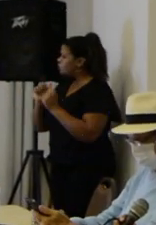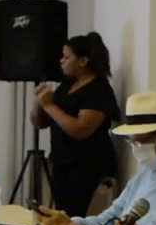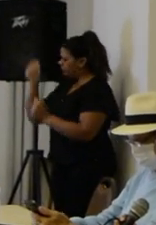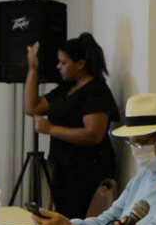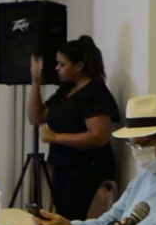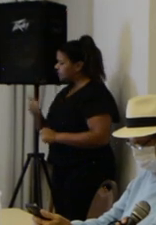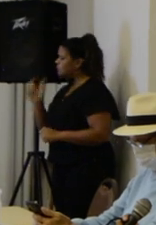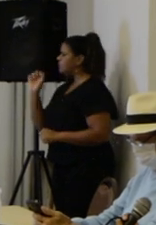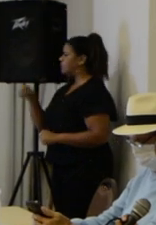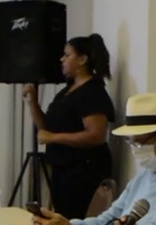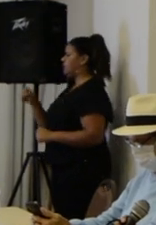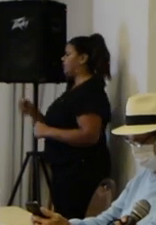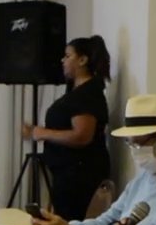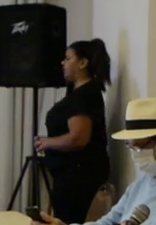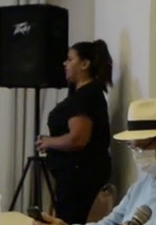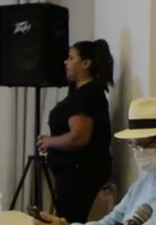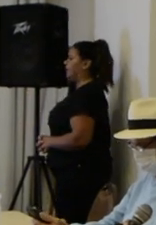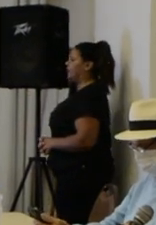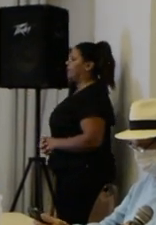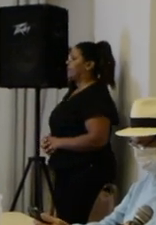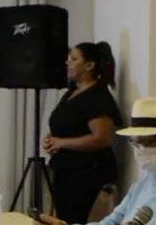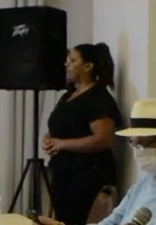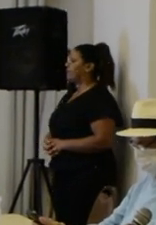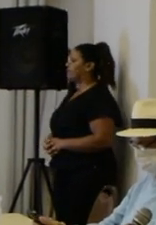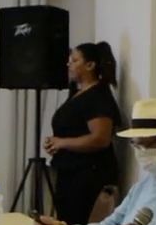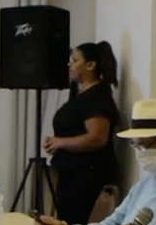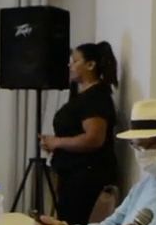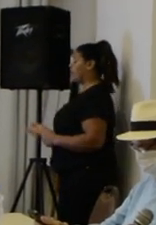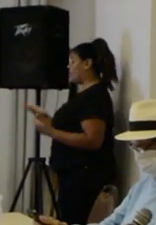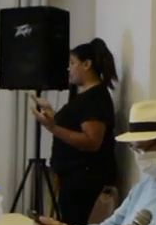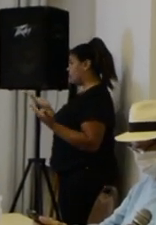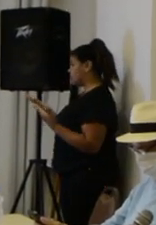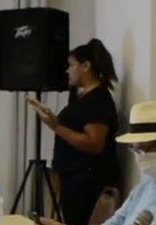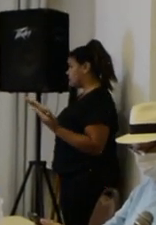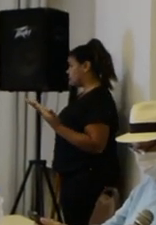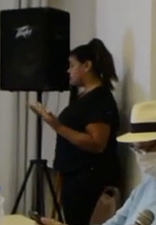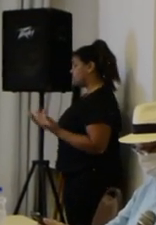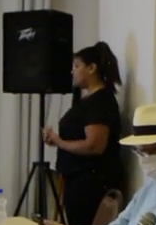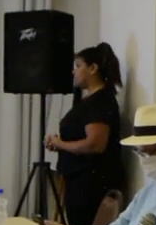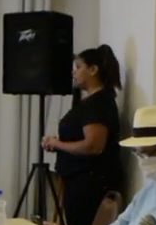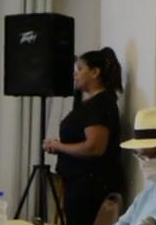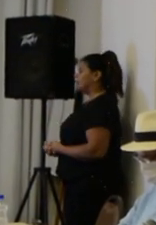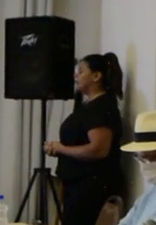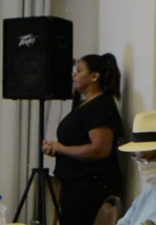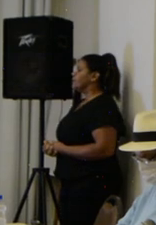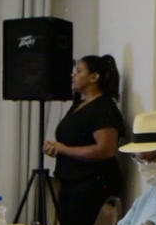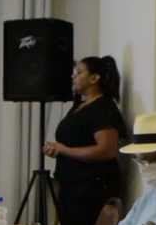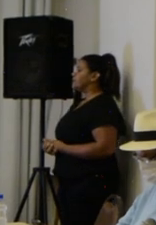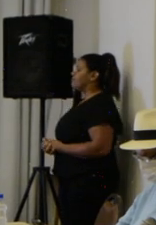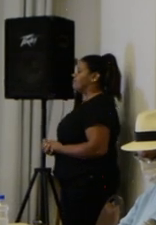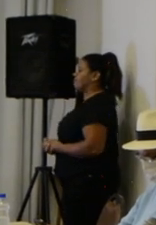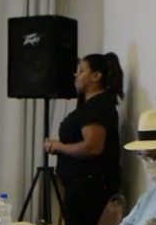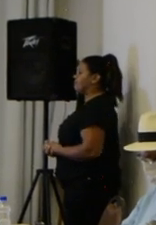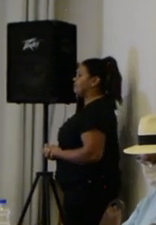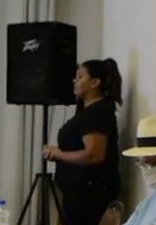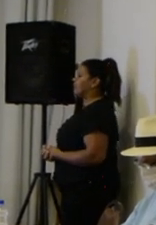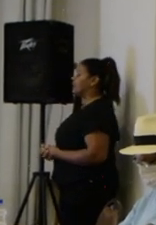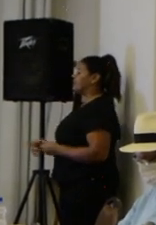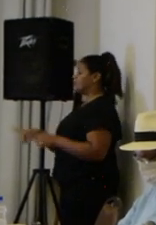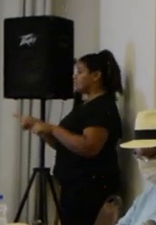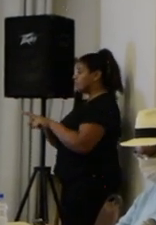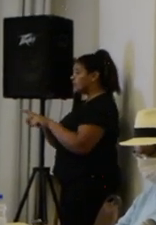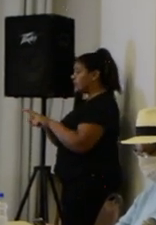presentes. E essa apresentação ela vai ser dividida